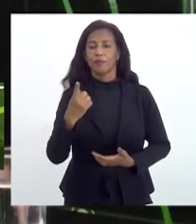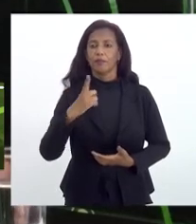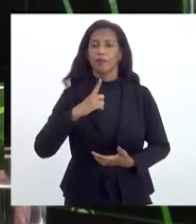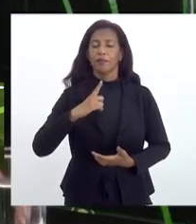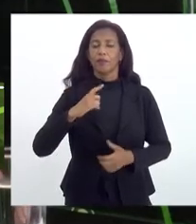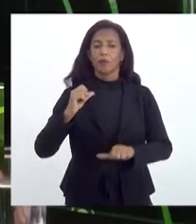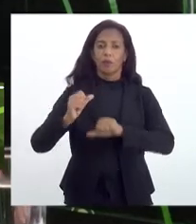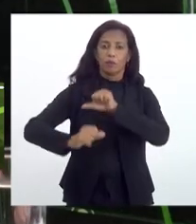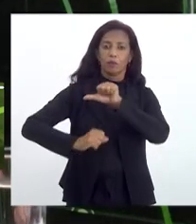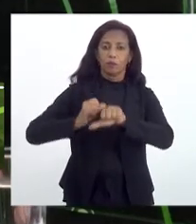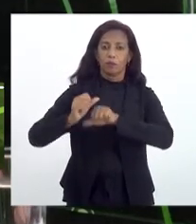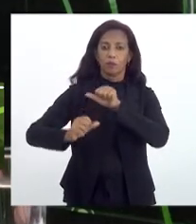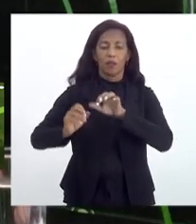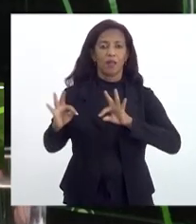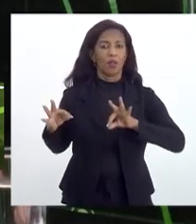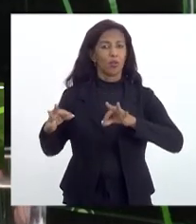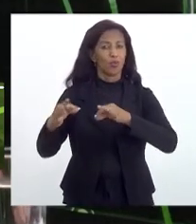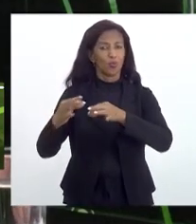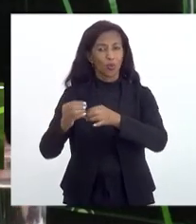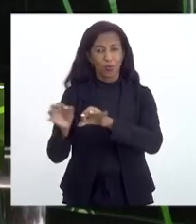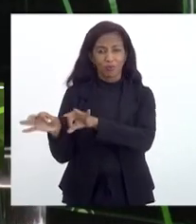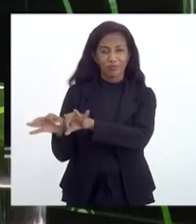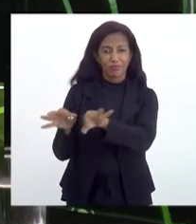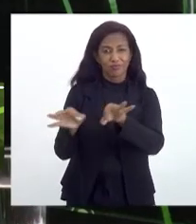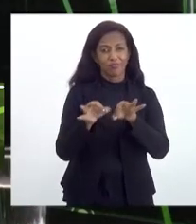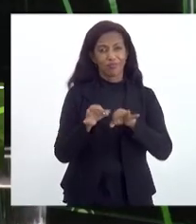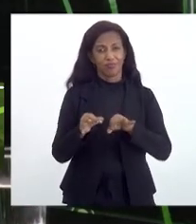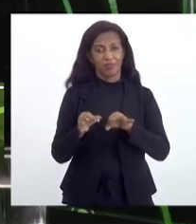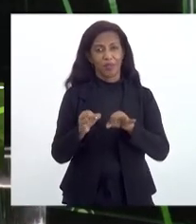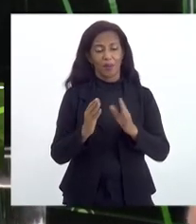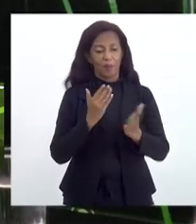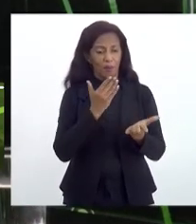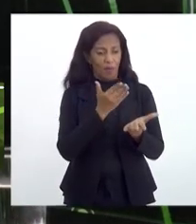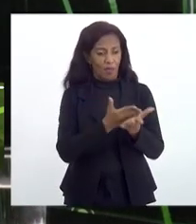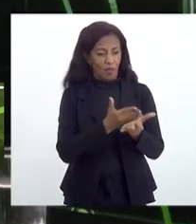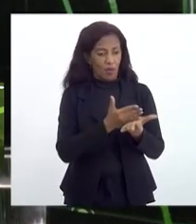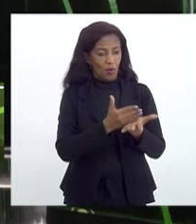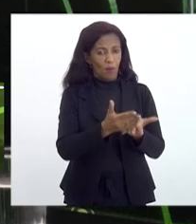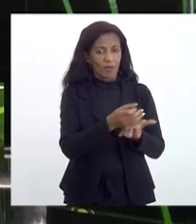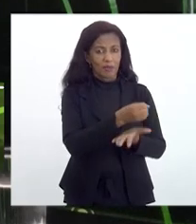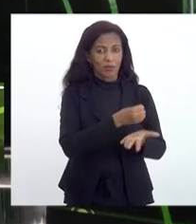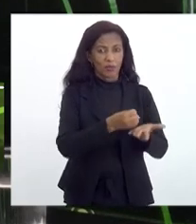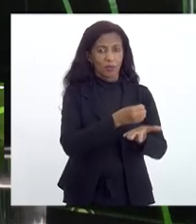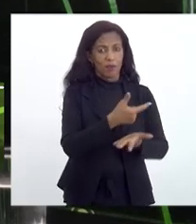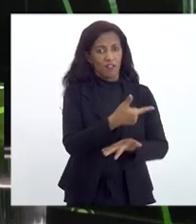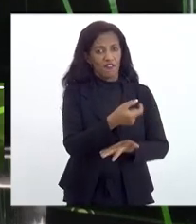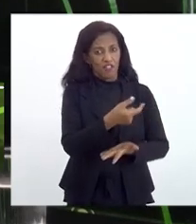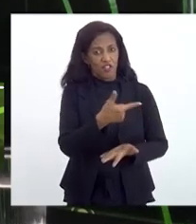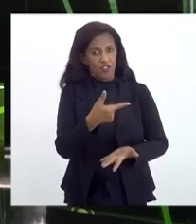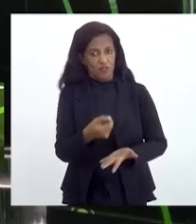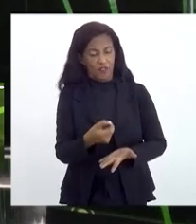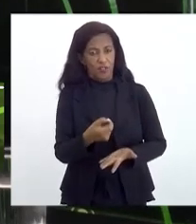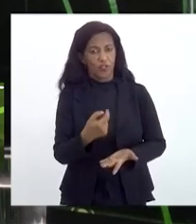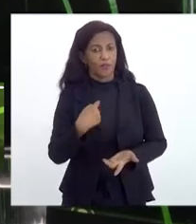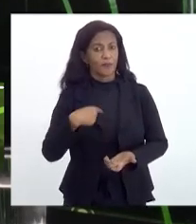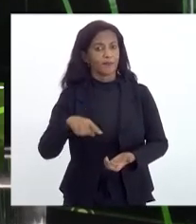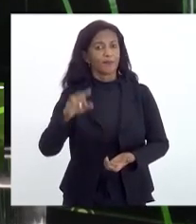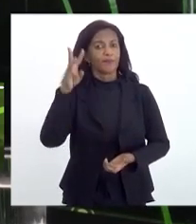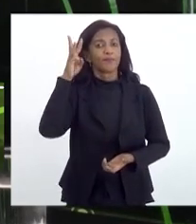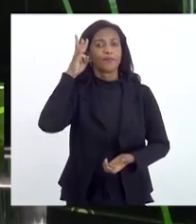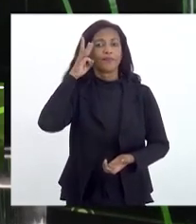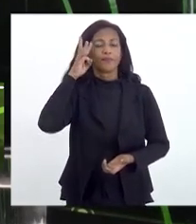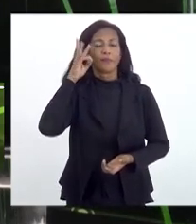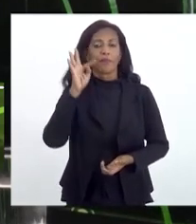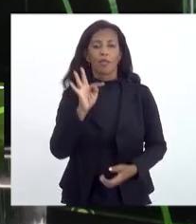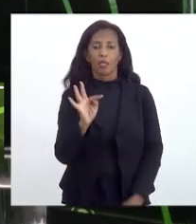refazer todo o plano que nós estamos fazendo, porque ele parte de uma base de 2020. Eu estive terça-feira no